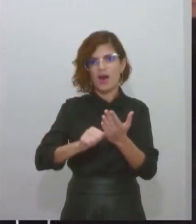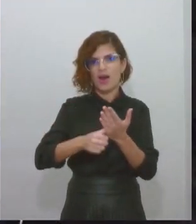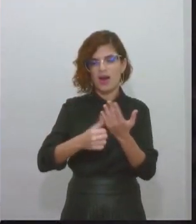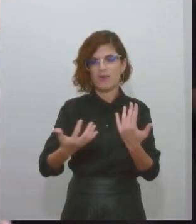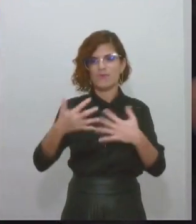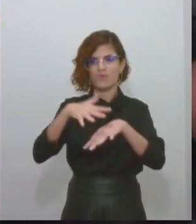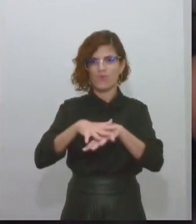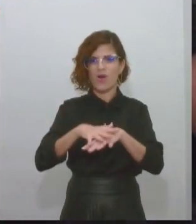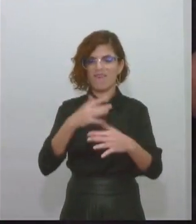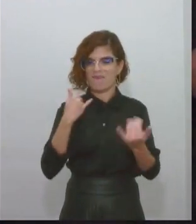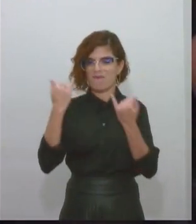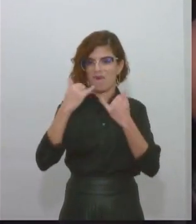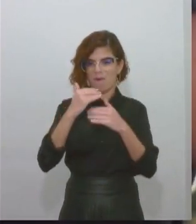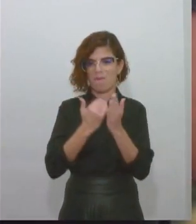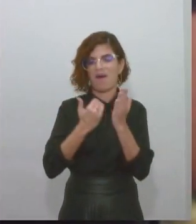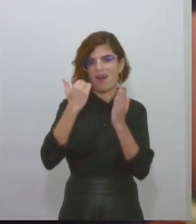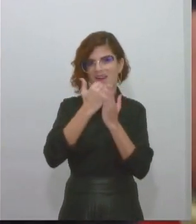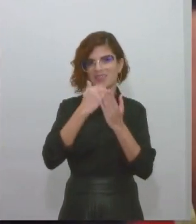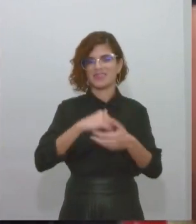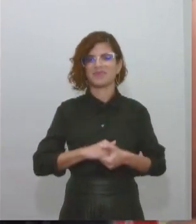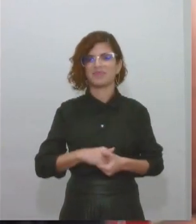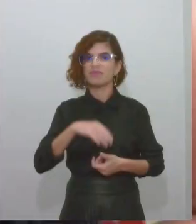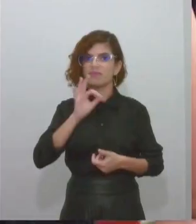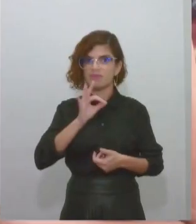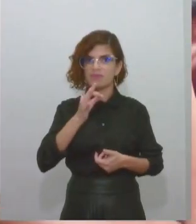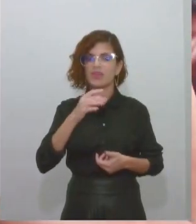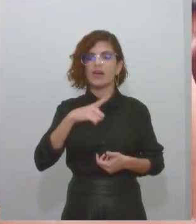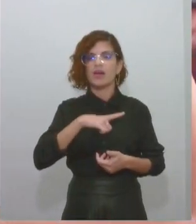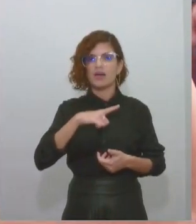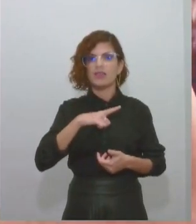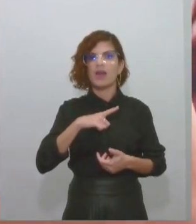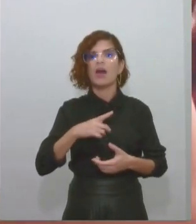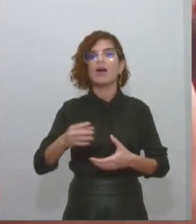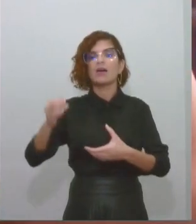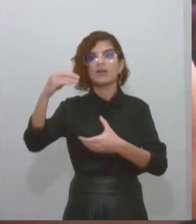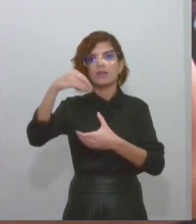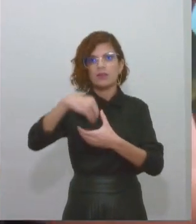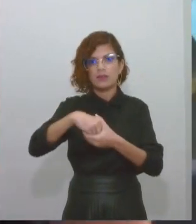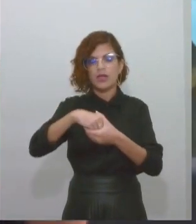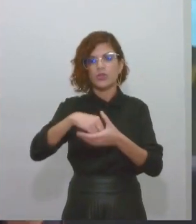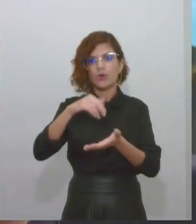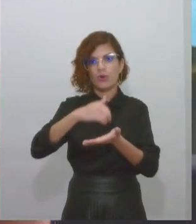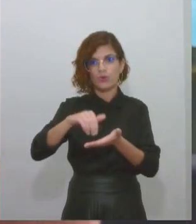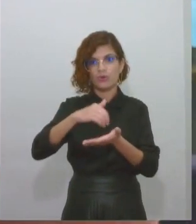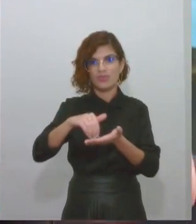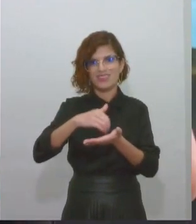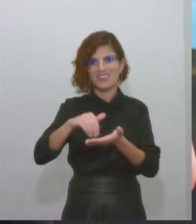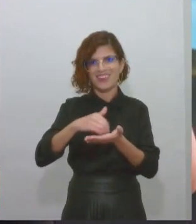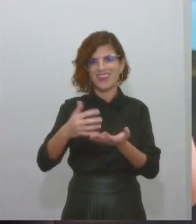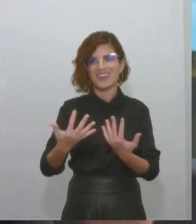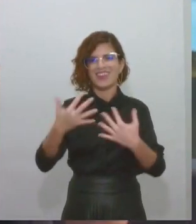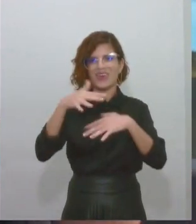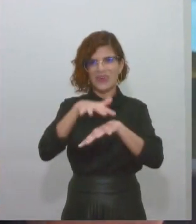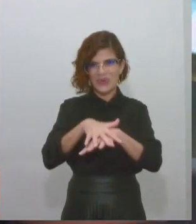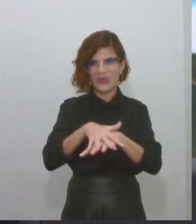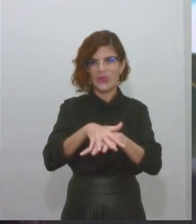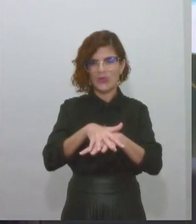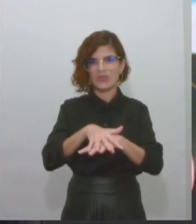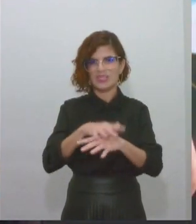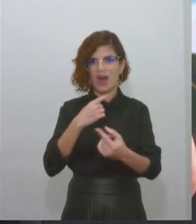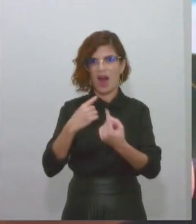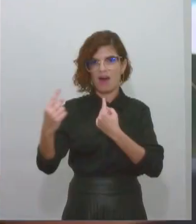isso mesmo, a gente já tem um posto aqui, né, na Secretaria de Assistência Social, Inclusão e Cidadania, que fica aqui na Avenida Hermes Pontes, no